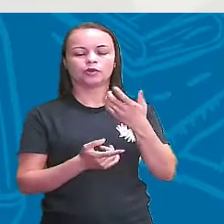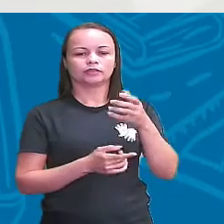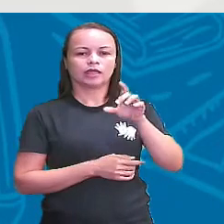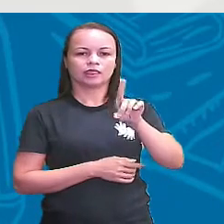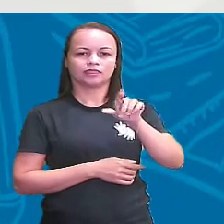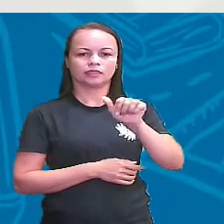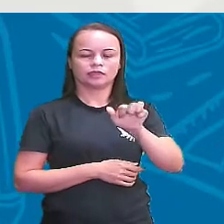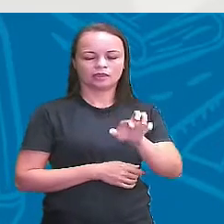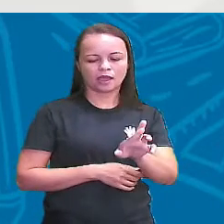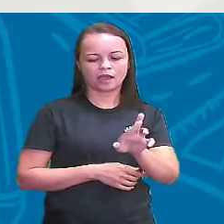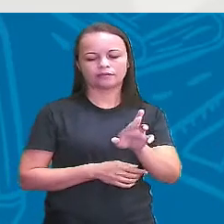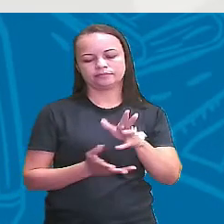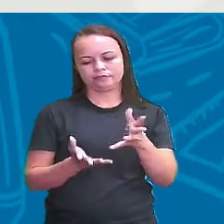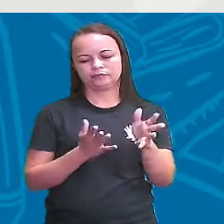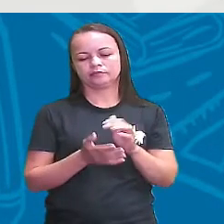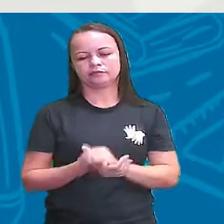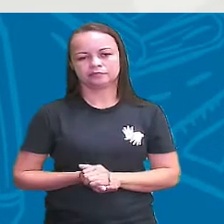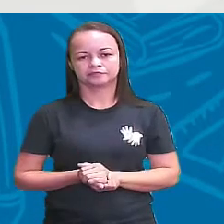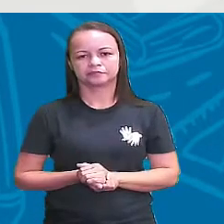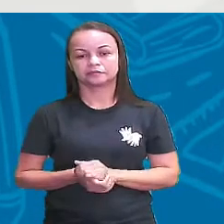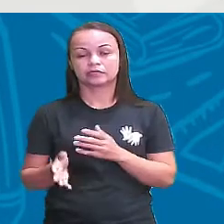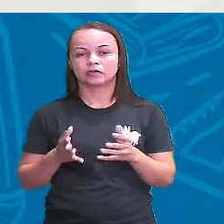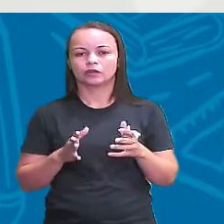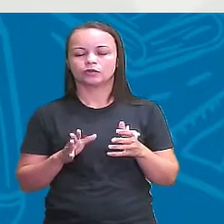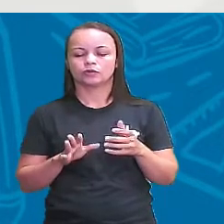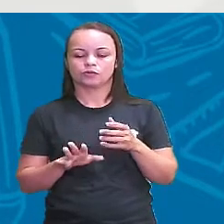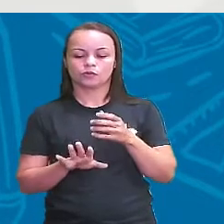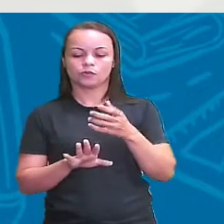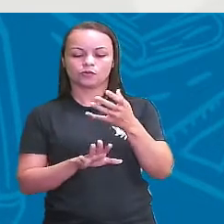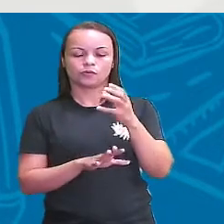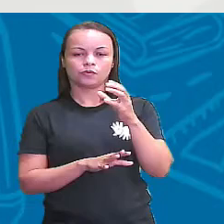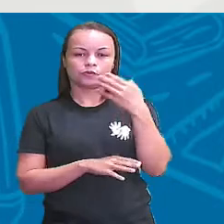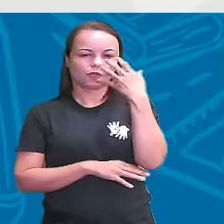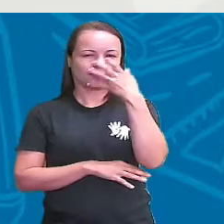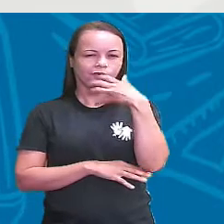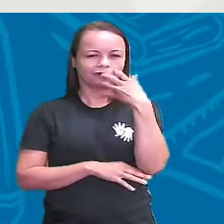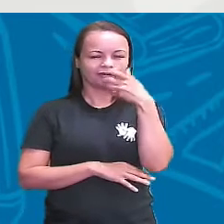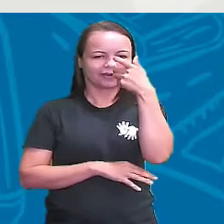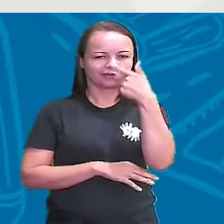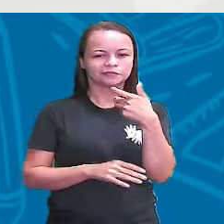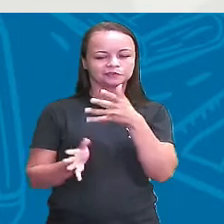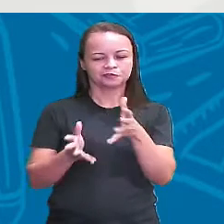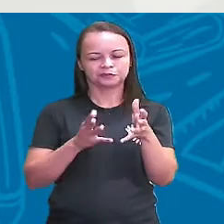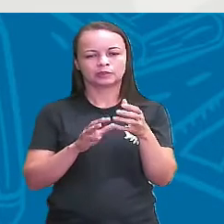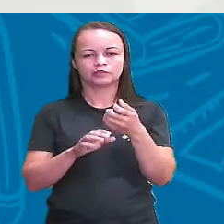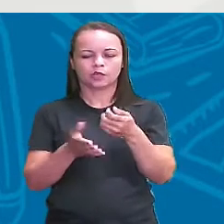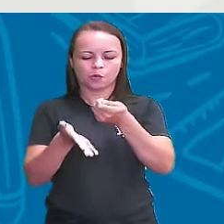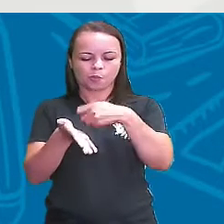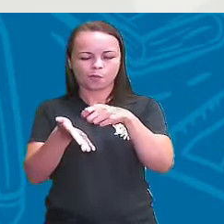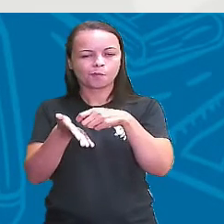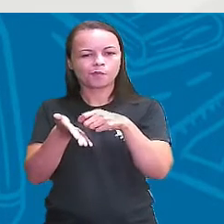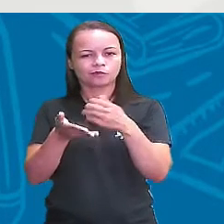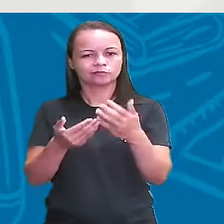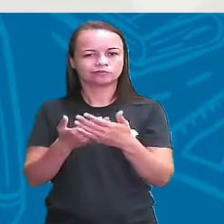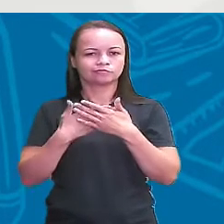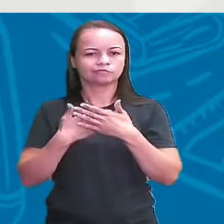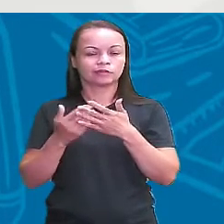me deu um autógrafo. El cantor me dio um